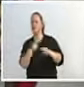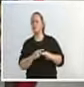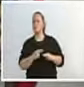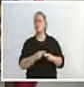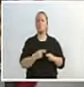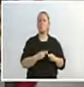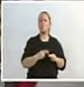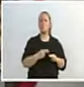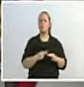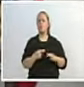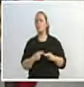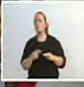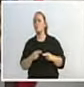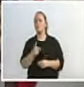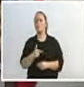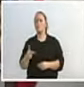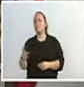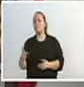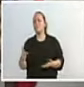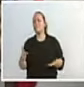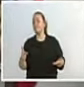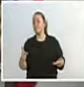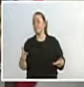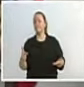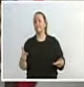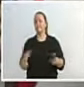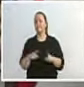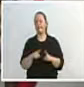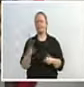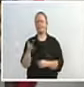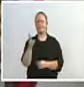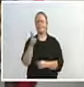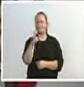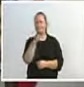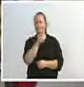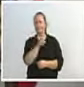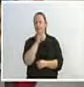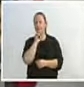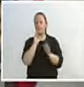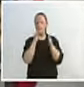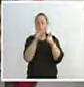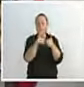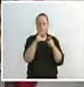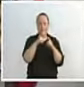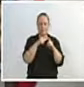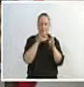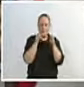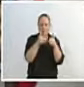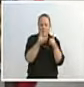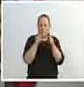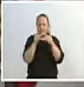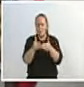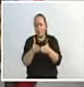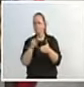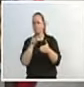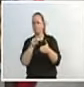As filas viraram filas secretas. E o que nós temos visto é que as especialidades na área da saúde no município de Blumenau têm